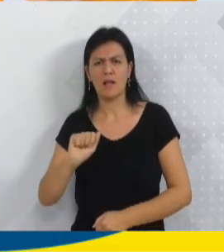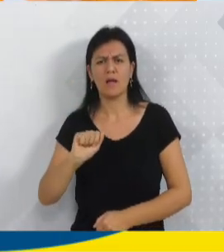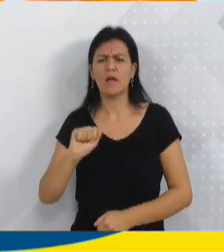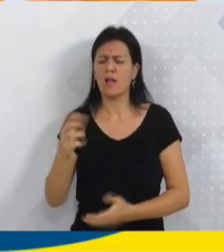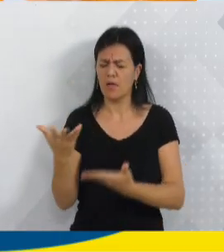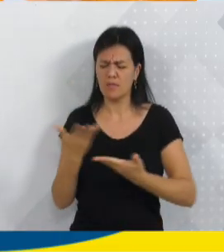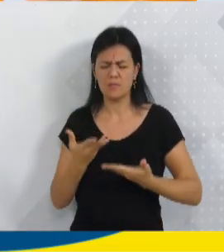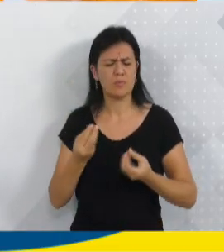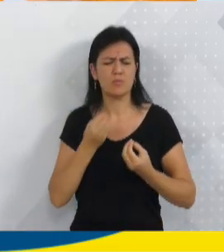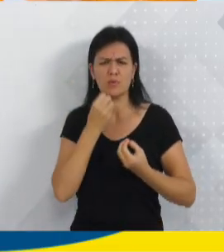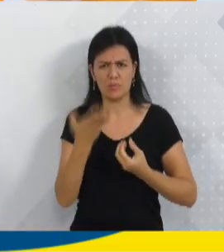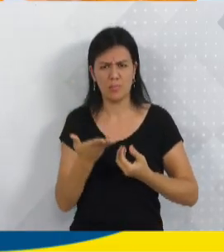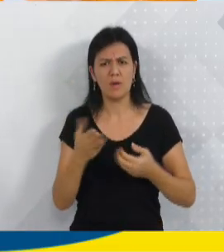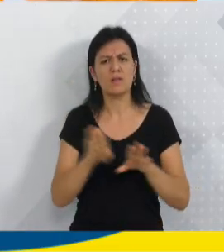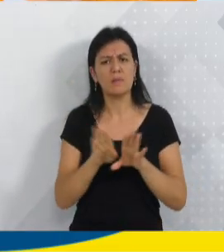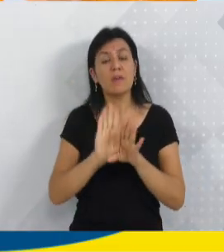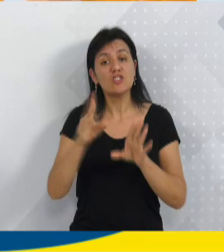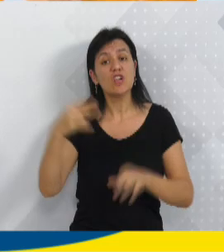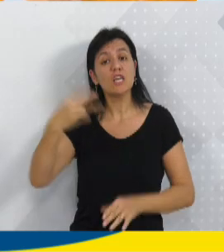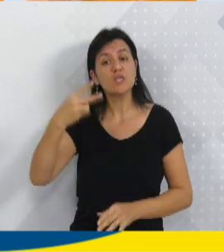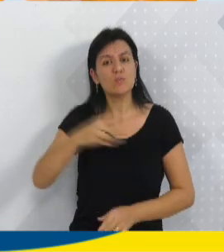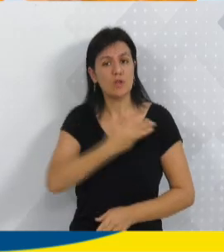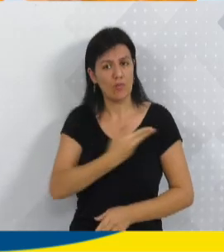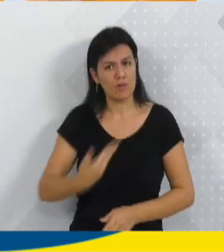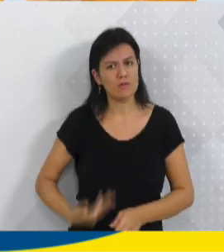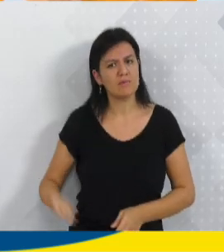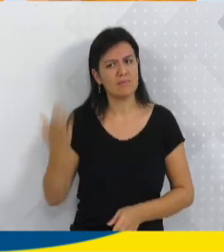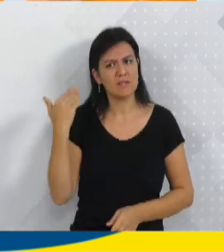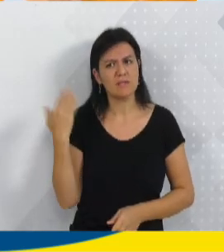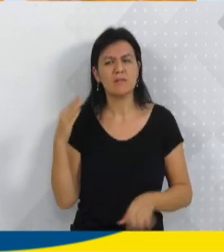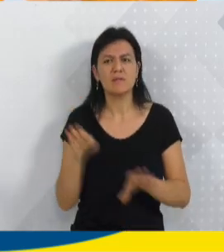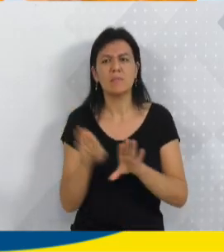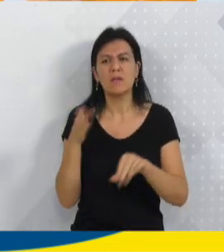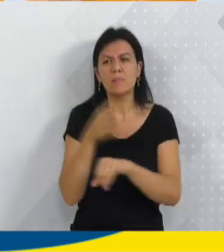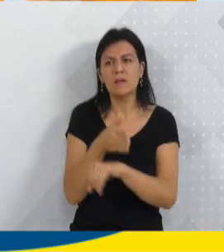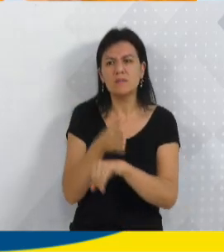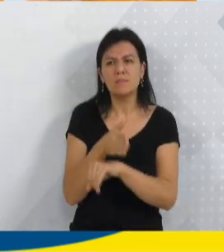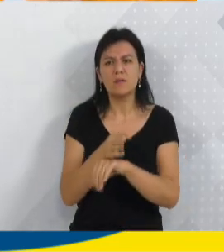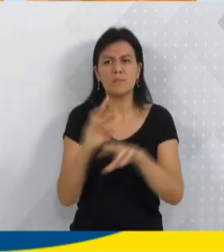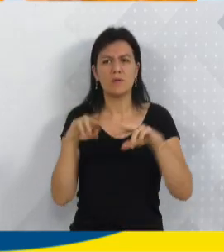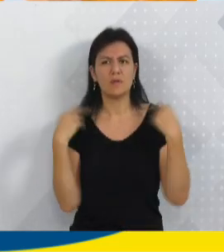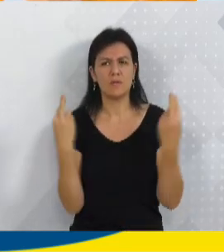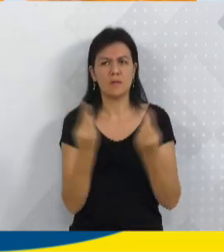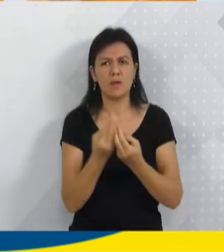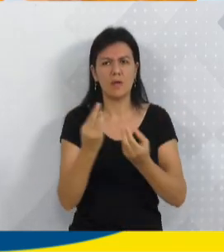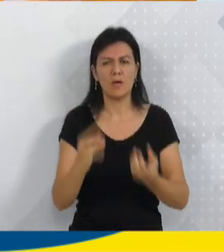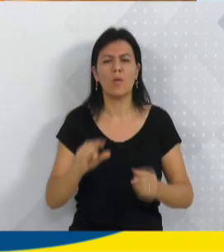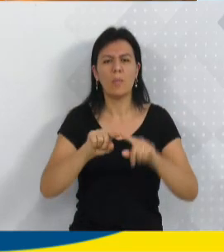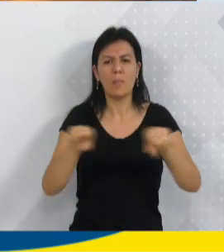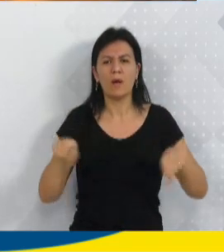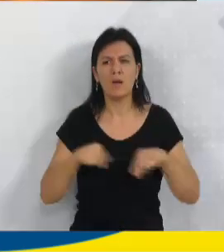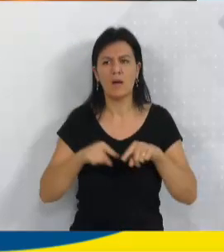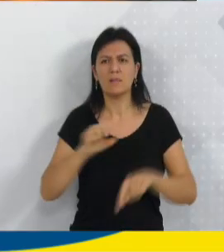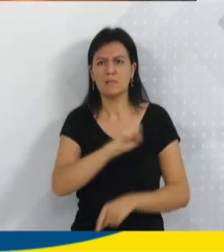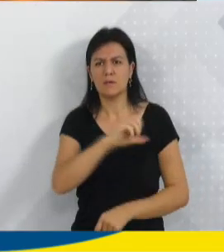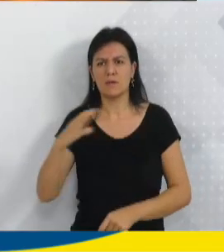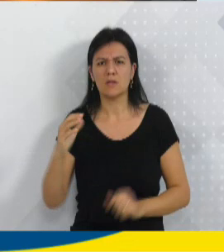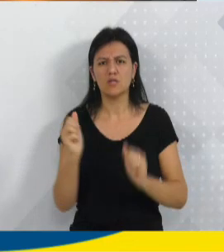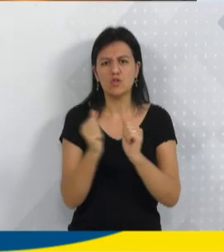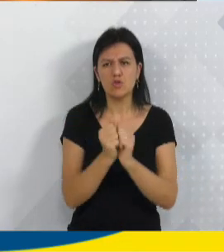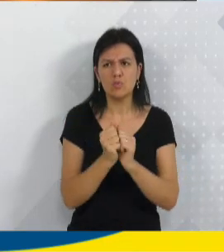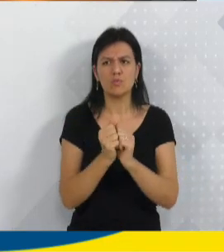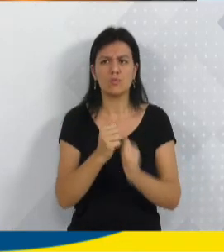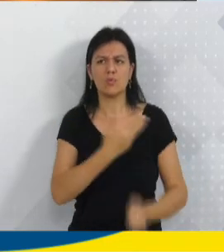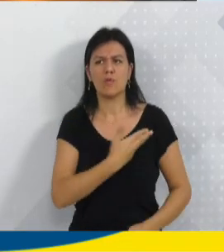se relaciona muito bem com essa casa participamos também da reunião da bancada Catarinense sobre instruções da reforma tributária junto com o nosso